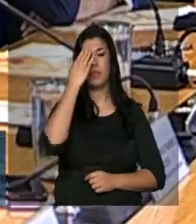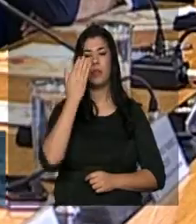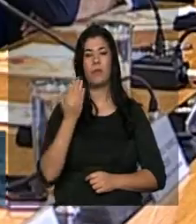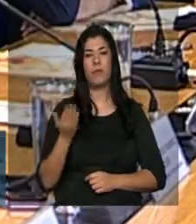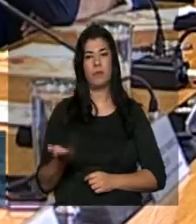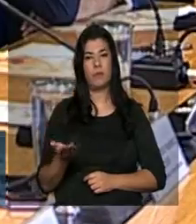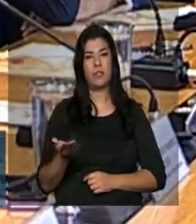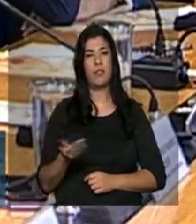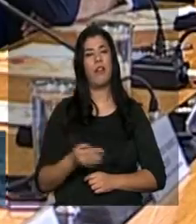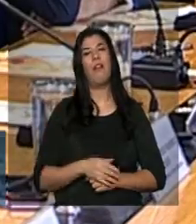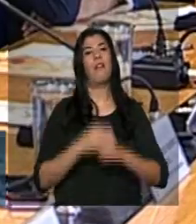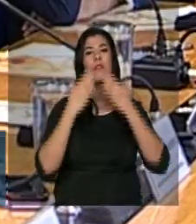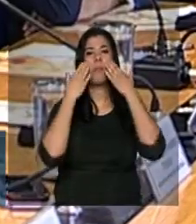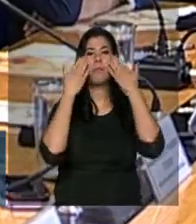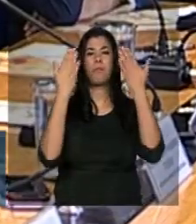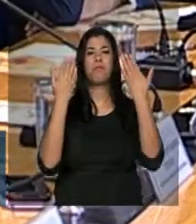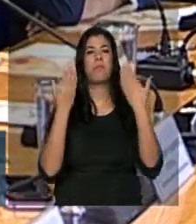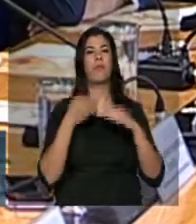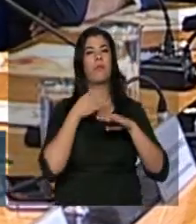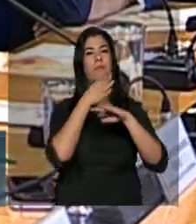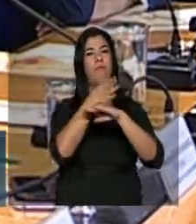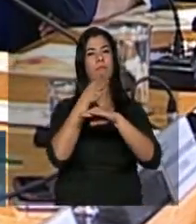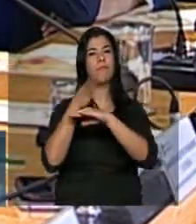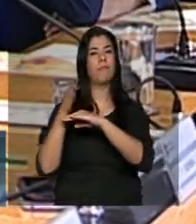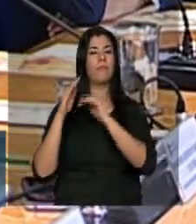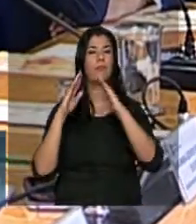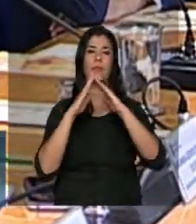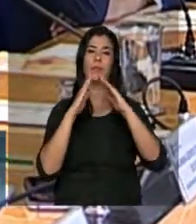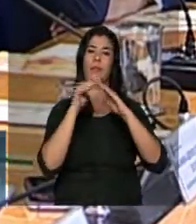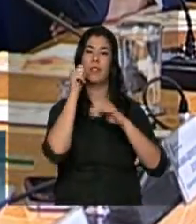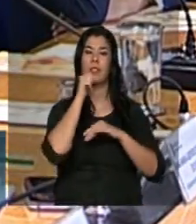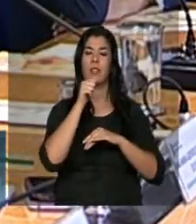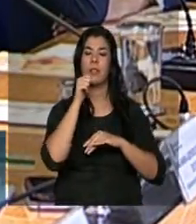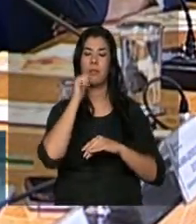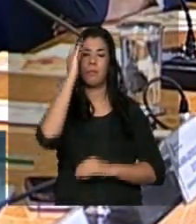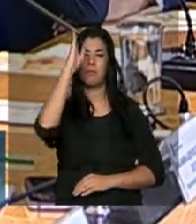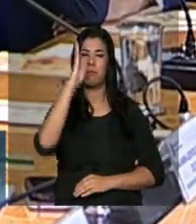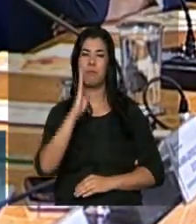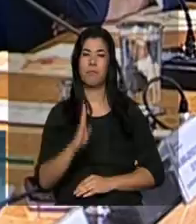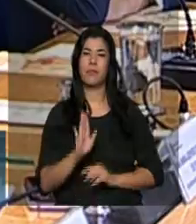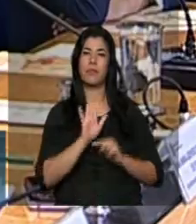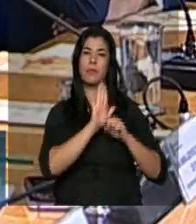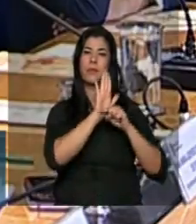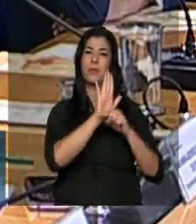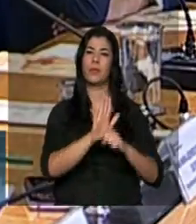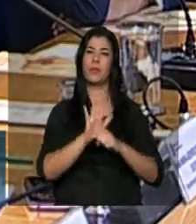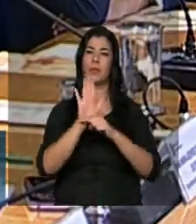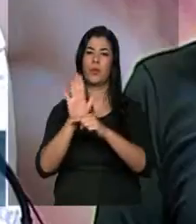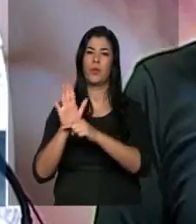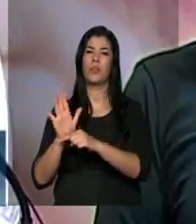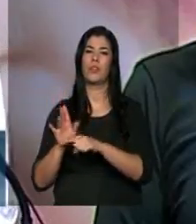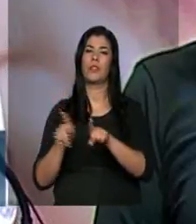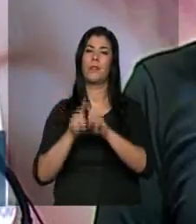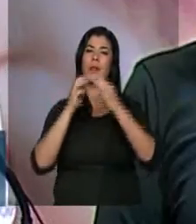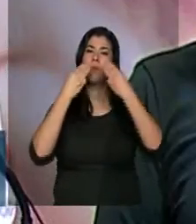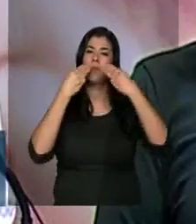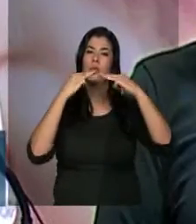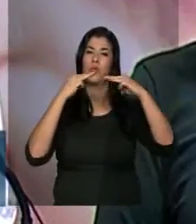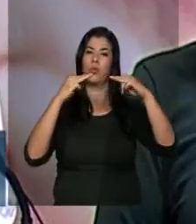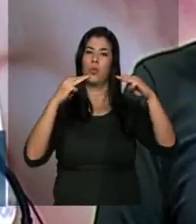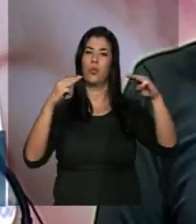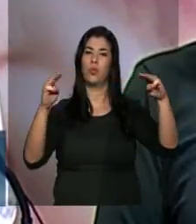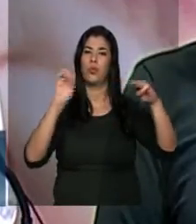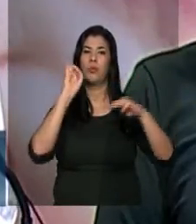sua imagem para entrar nas casas brasileiras e nos auxiliar, né, em levar essa mensagem da